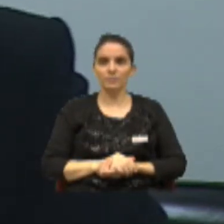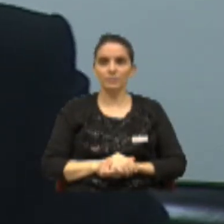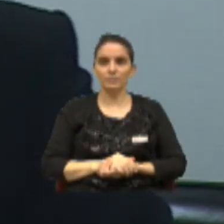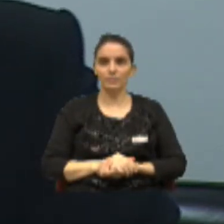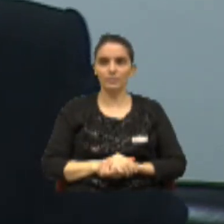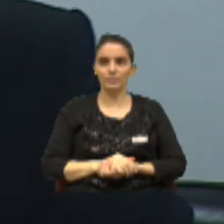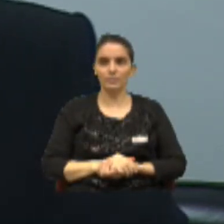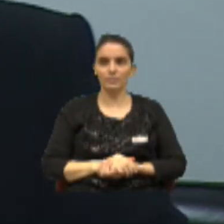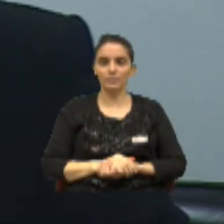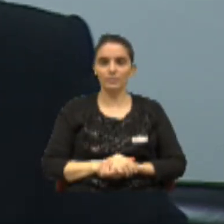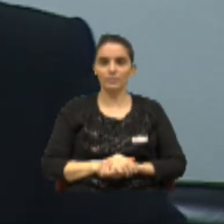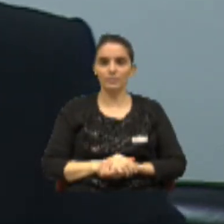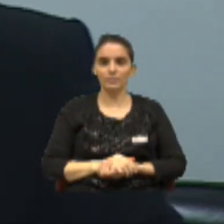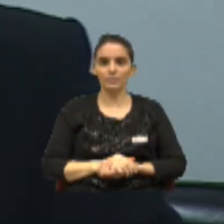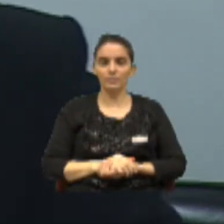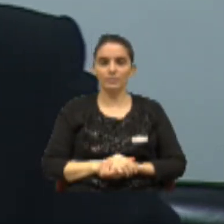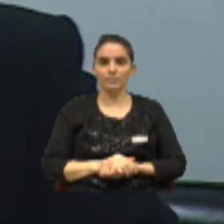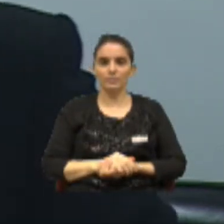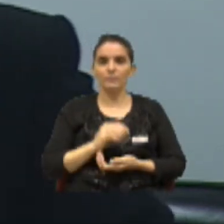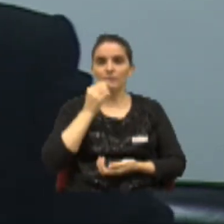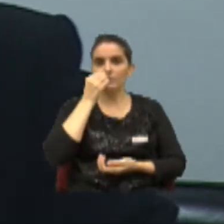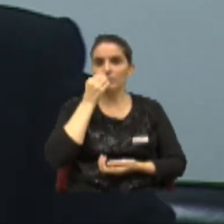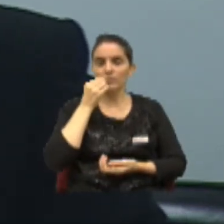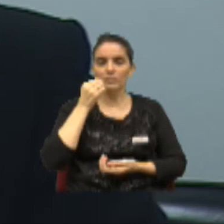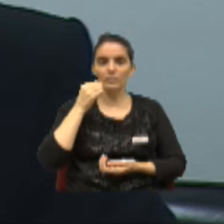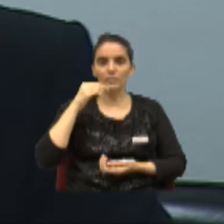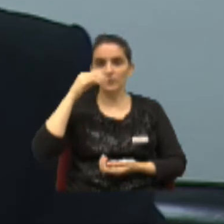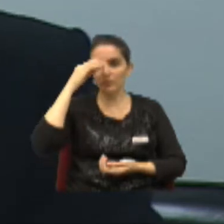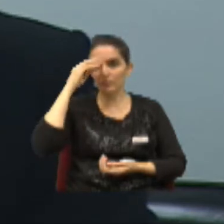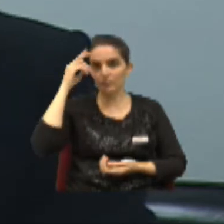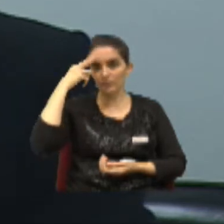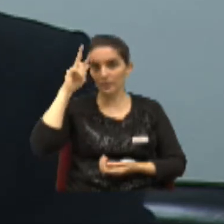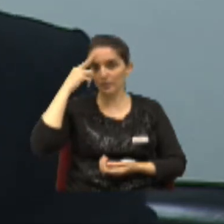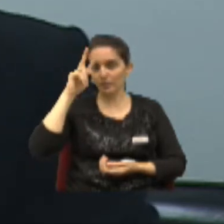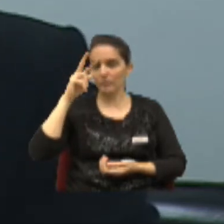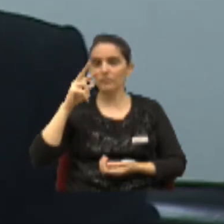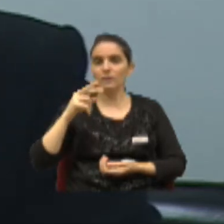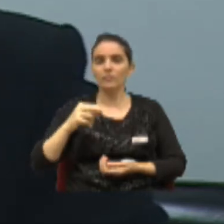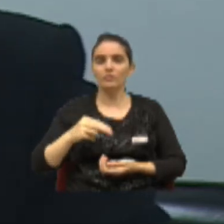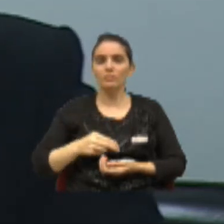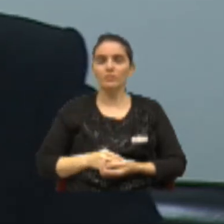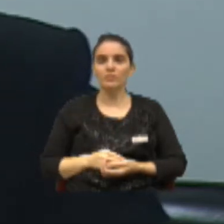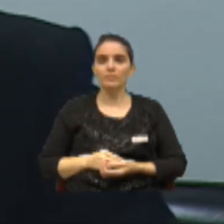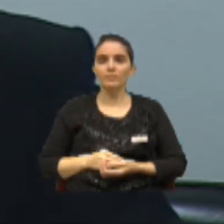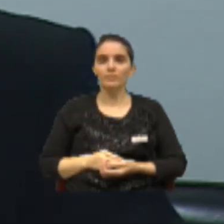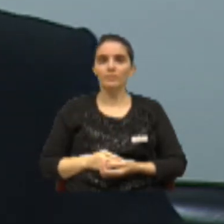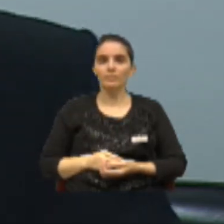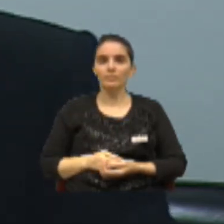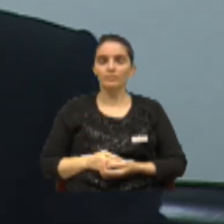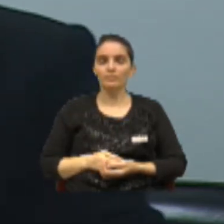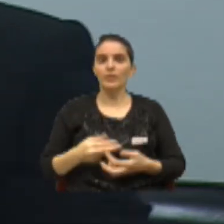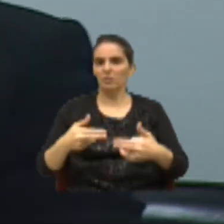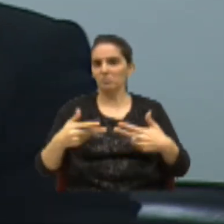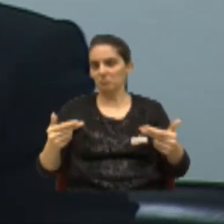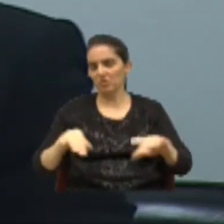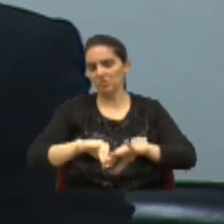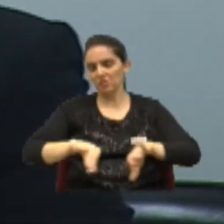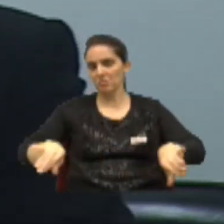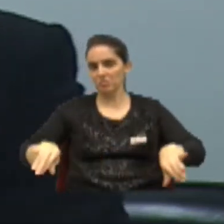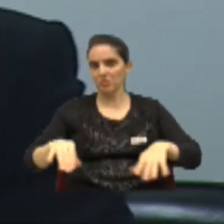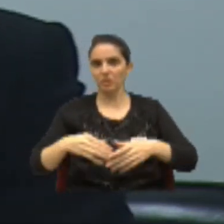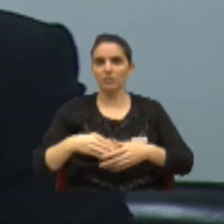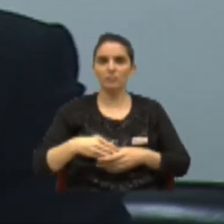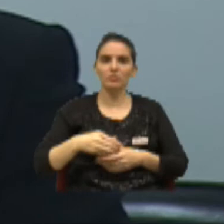E isso me faz lembrar muitos casos que a gente tem conhecimento